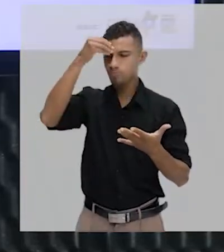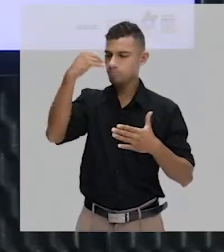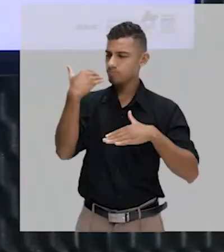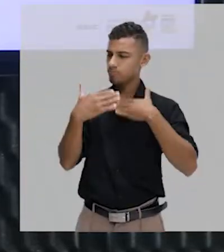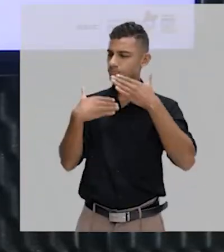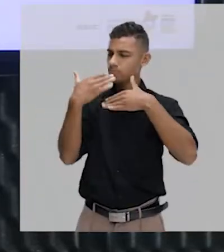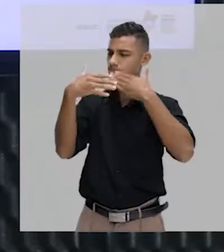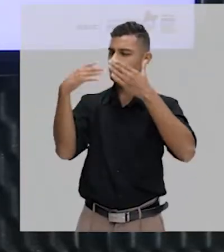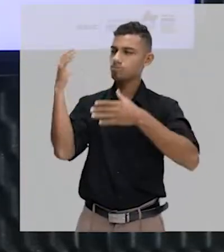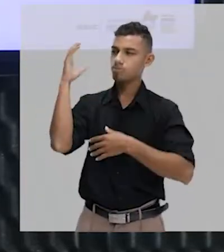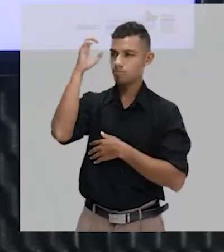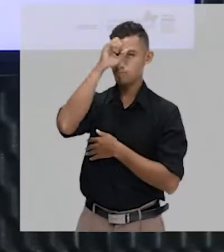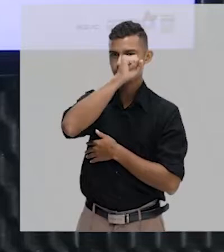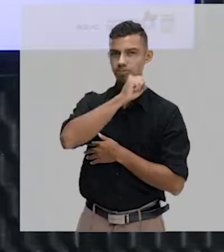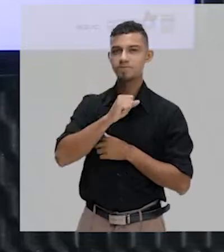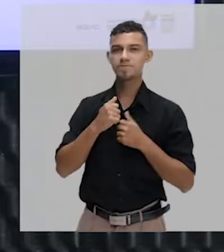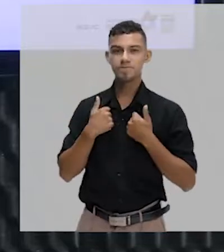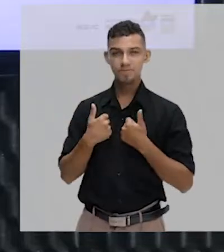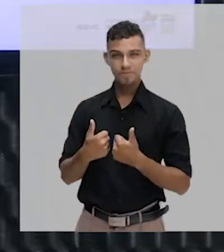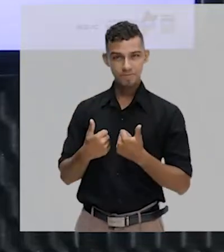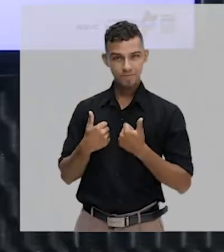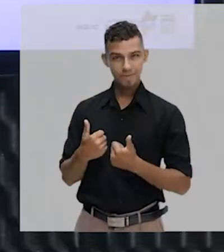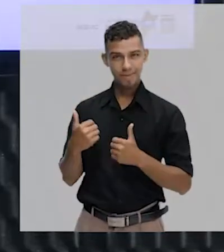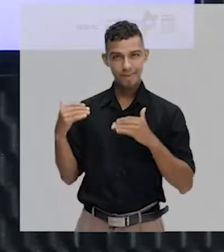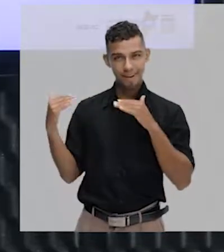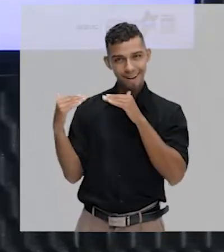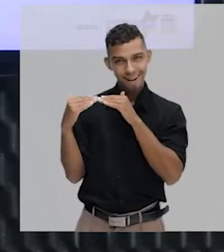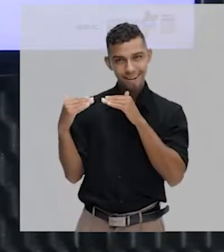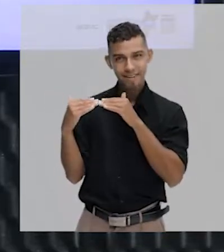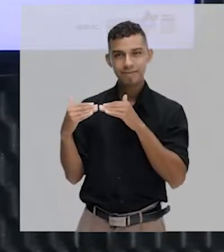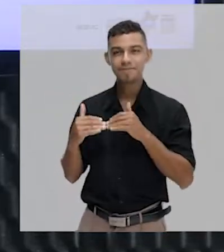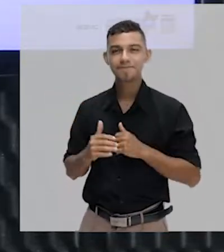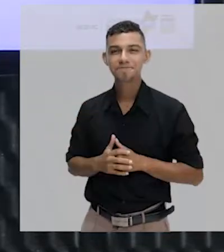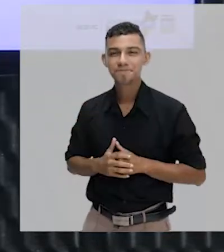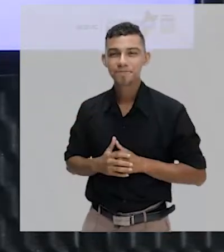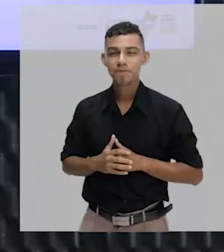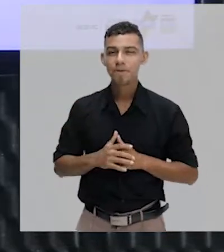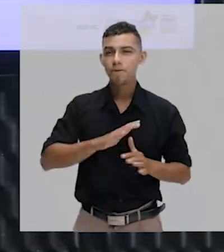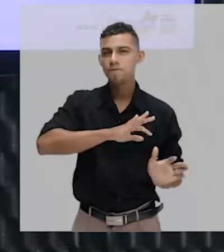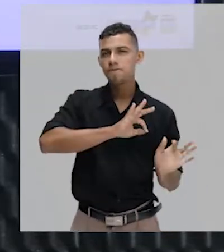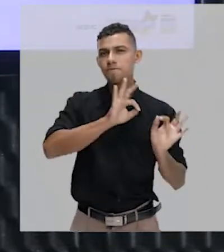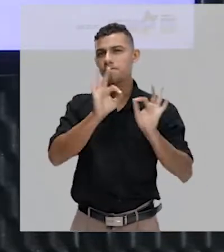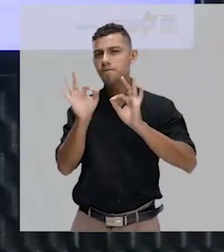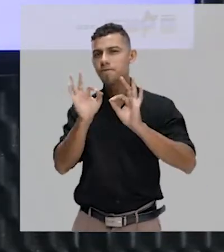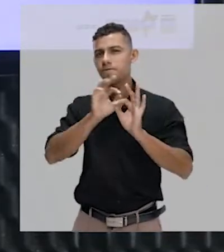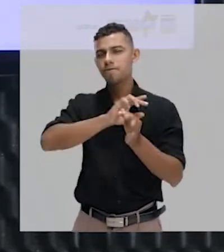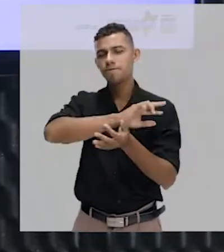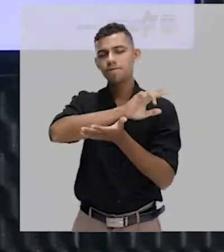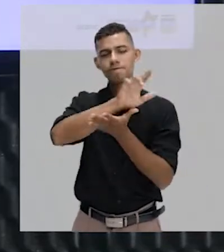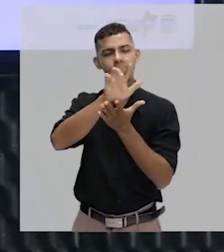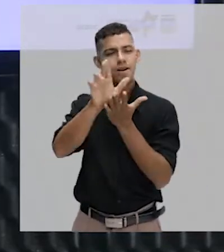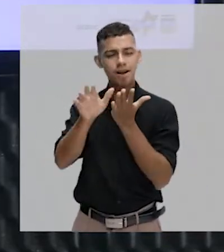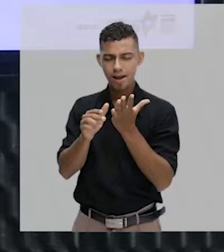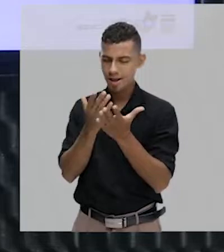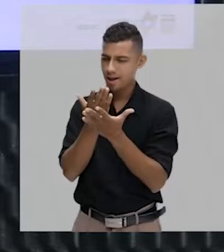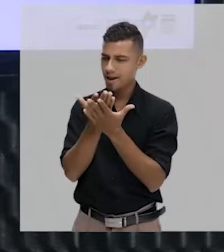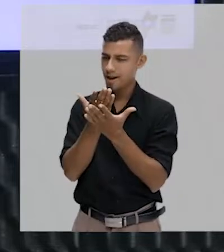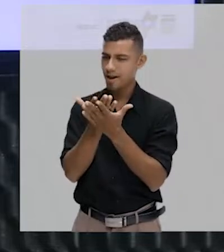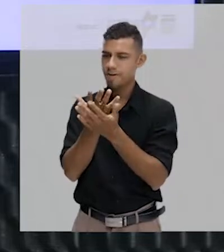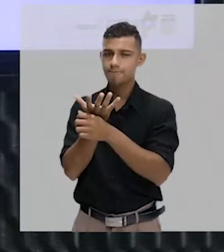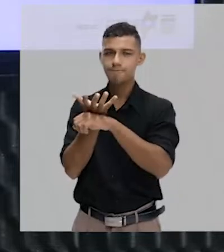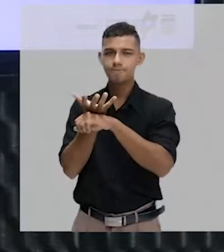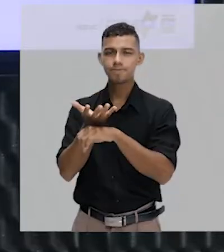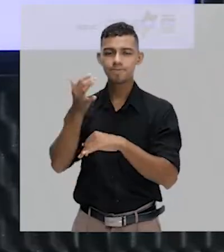desenvolve os seus estudos. Show de bola? Turma, estamos em uma série de aulas relacionadas ao primeiro ano do ensino